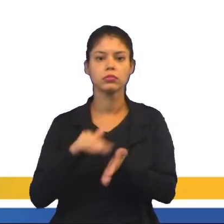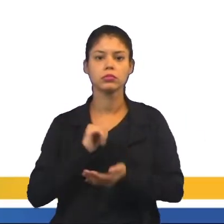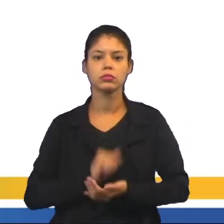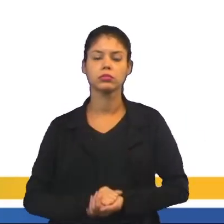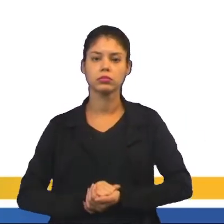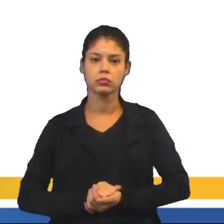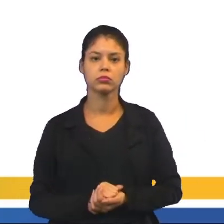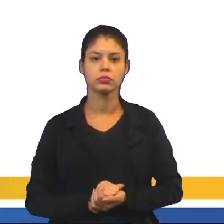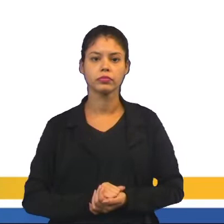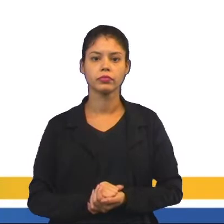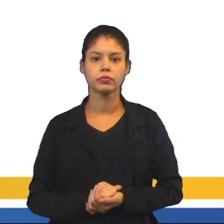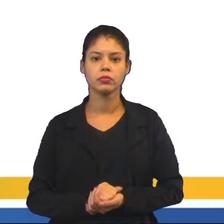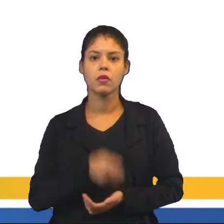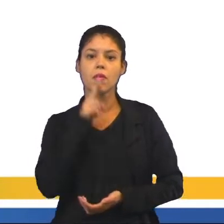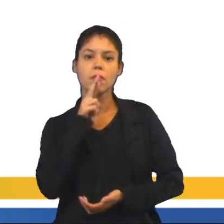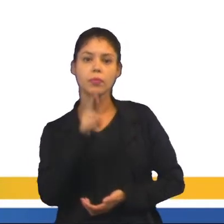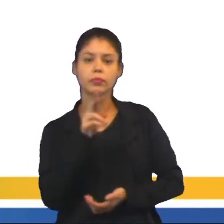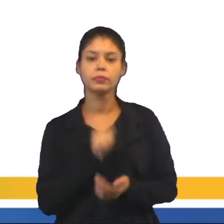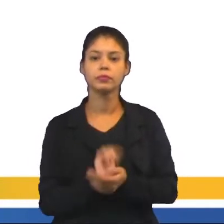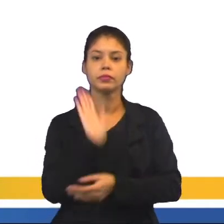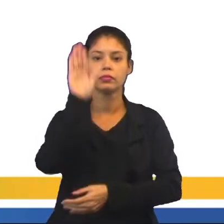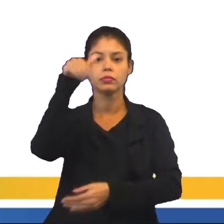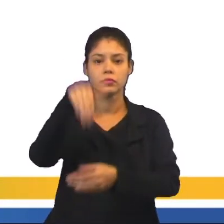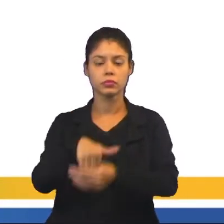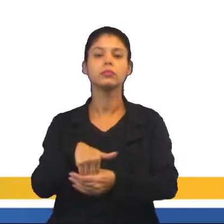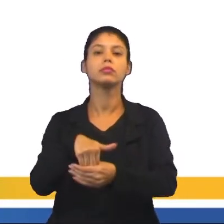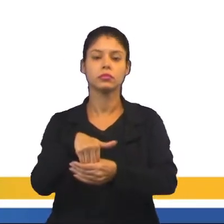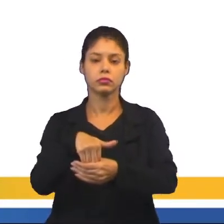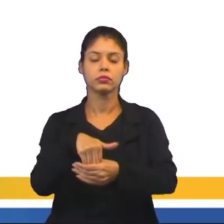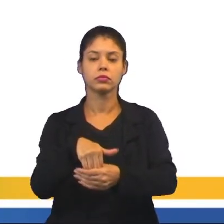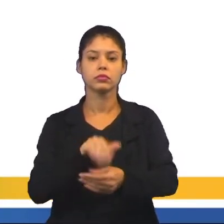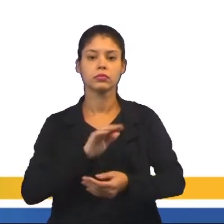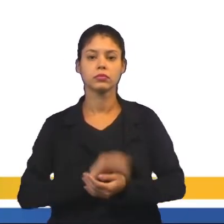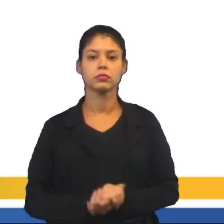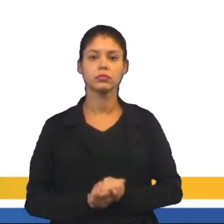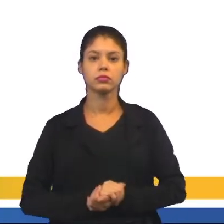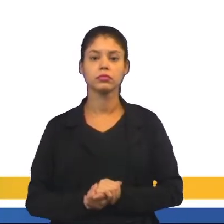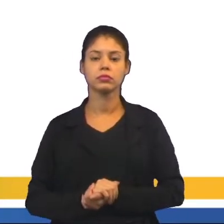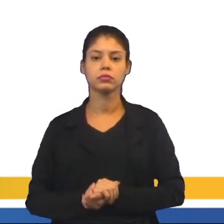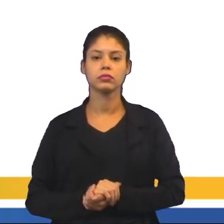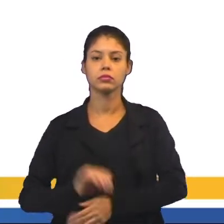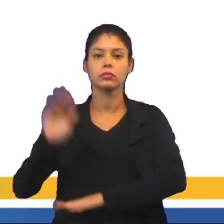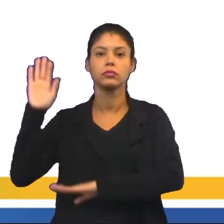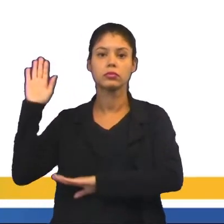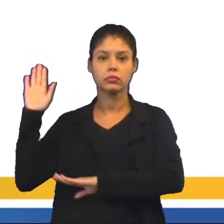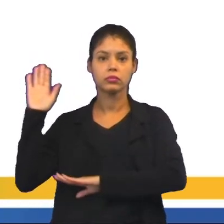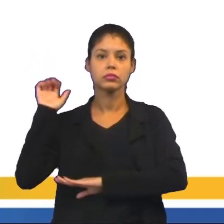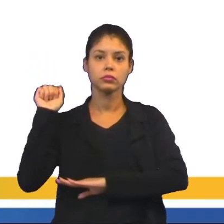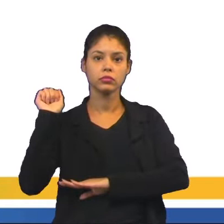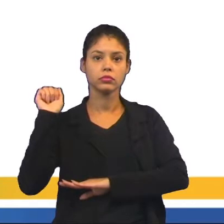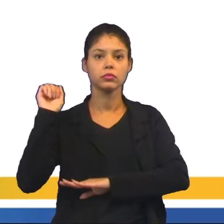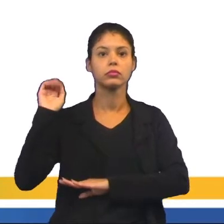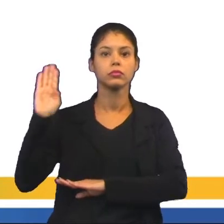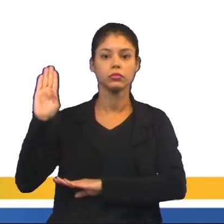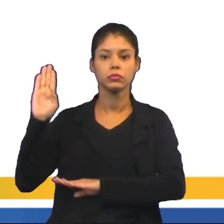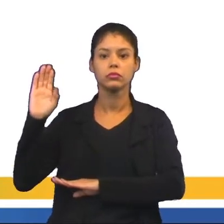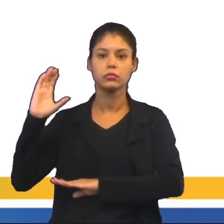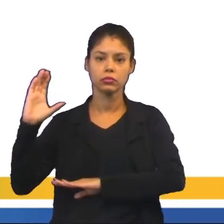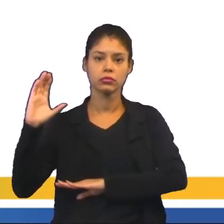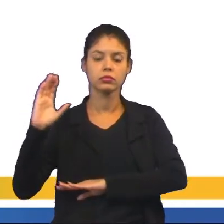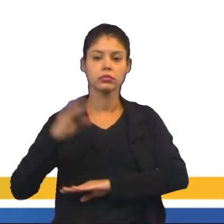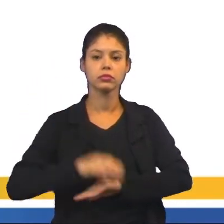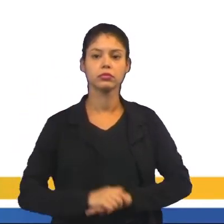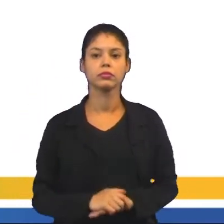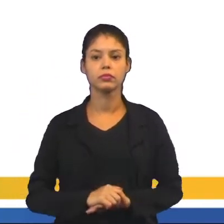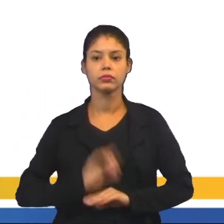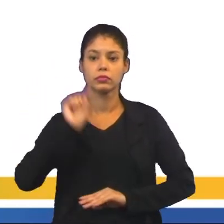250 funcionários, que responderam se votaram no candidato A, B ou